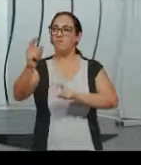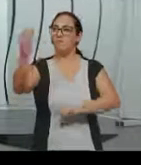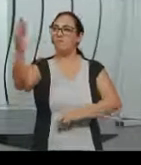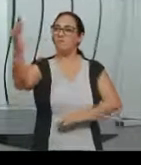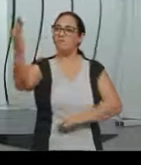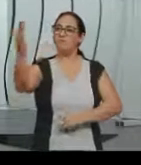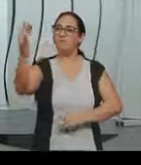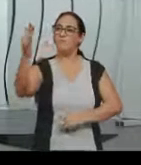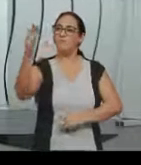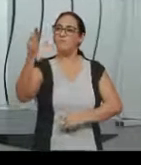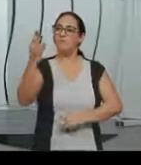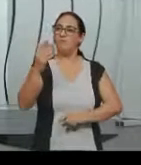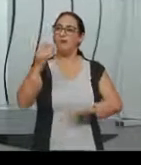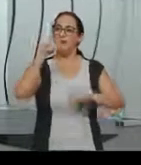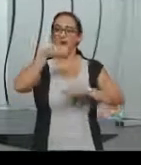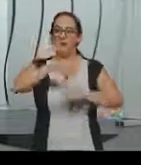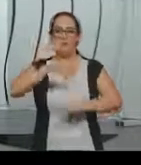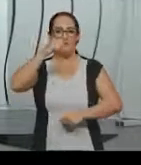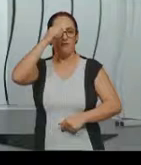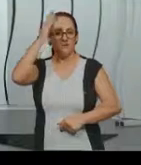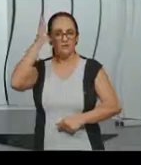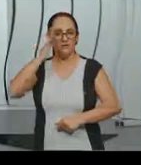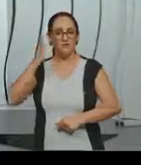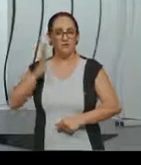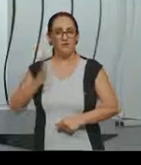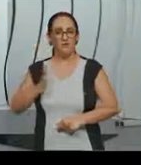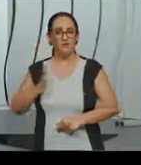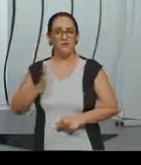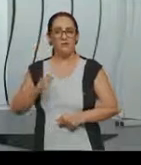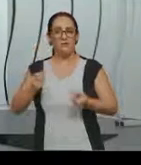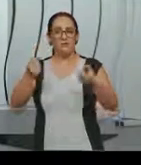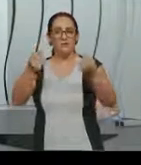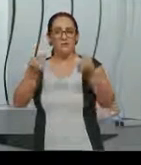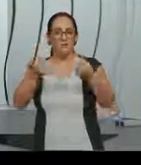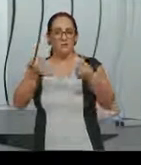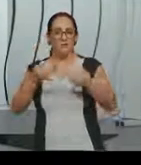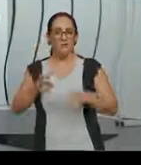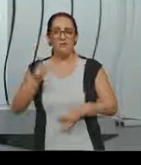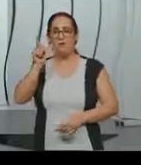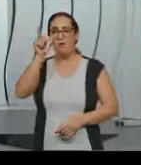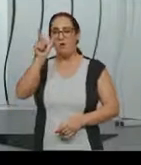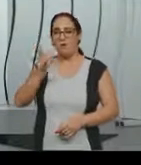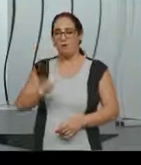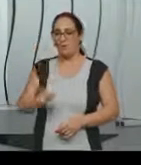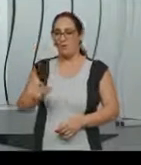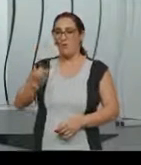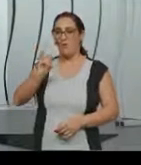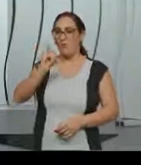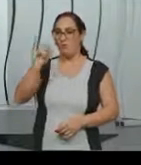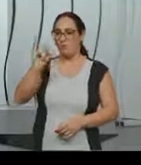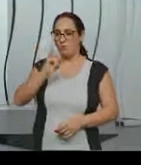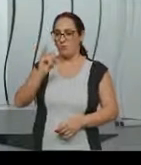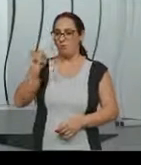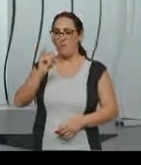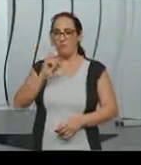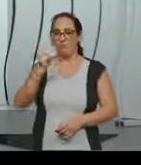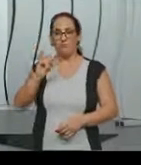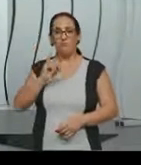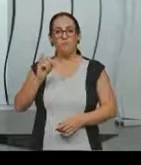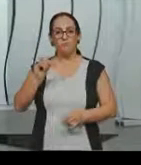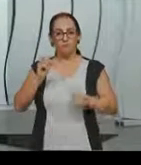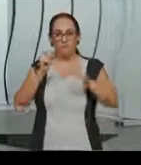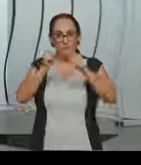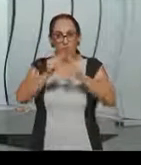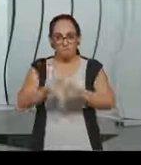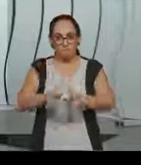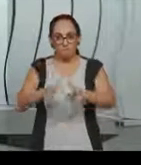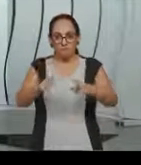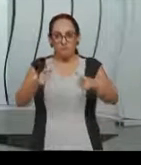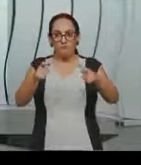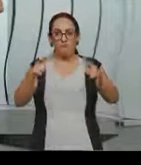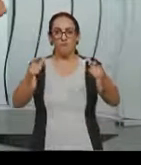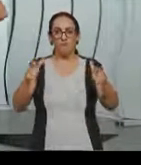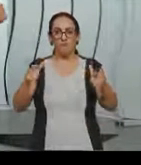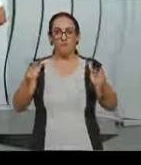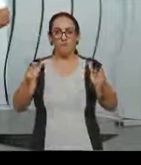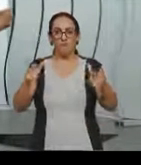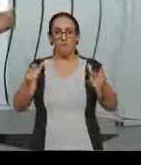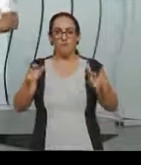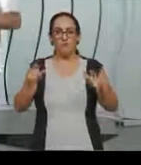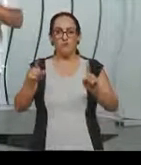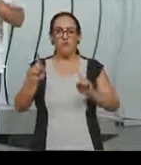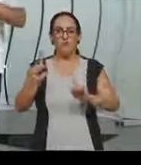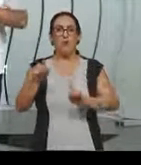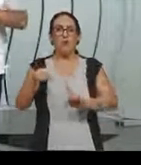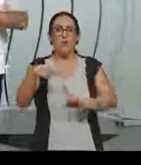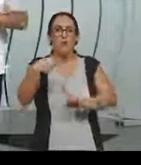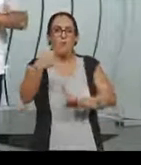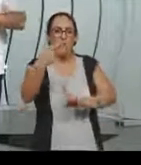Brasil, né? E aí o número de imigrantes italianos foi bastante expressivo, mas isso eu vou deixar para uma próxima